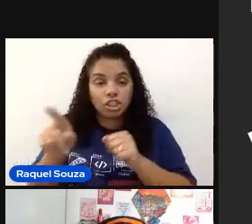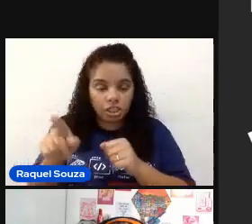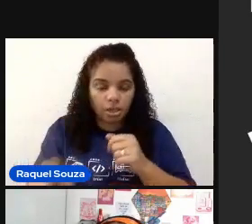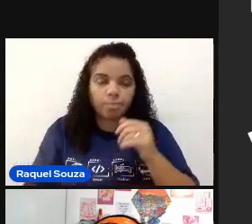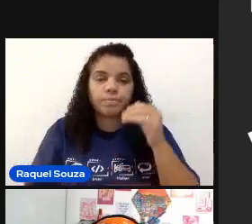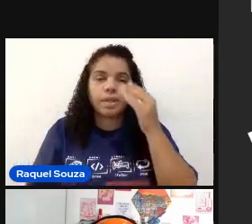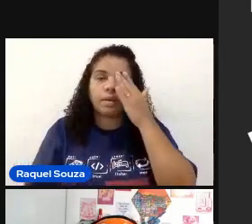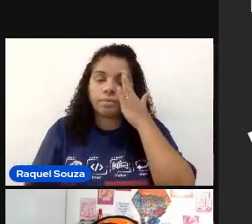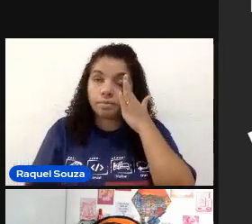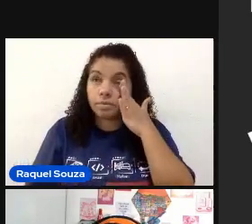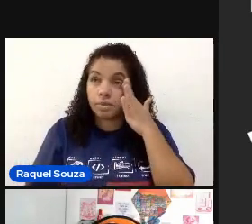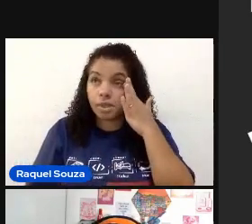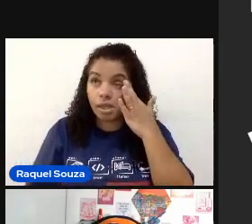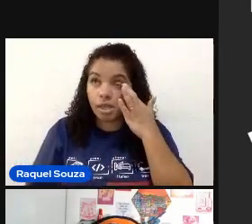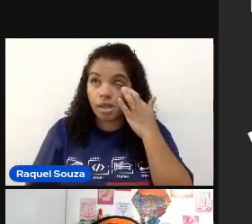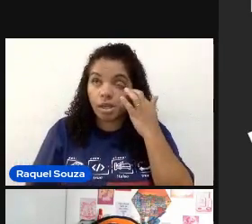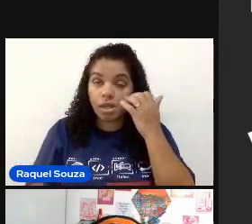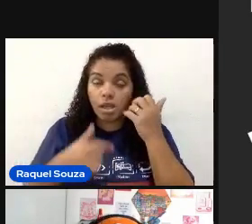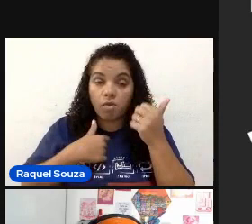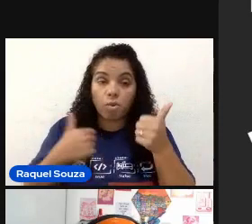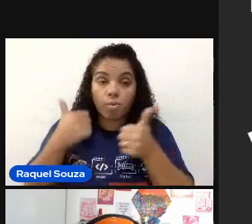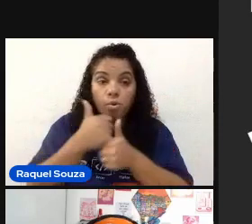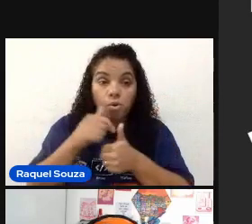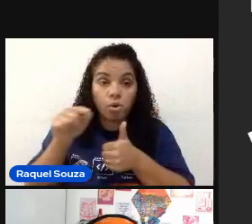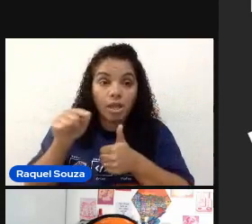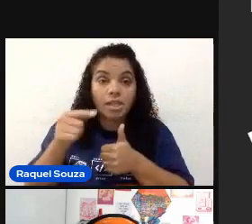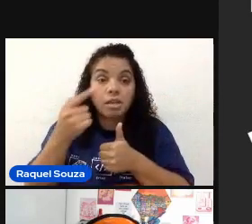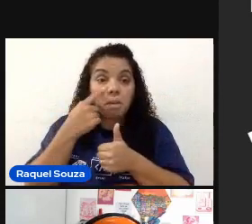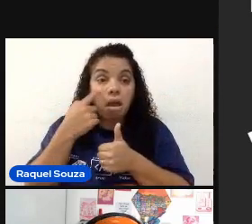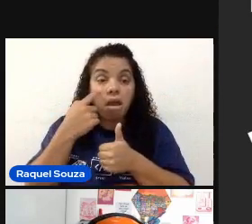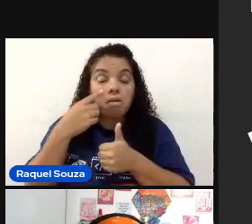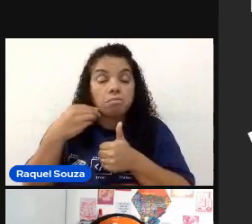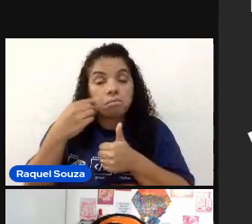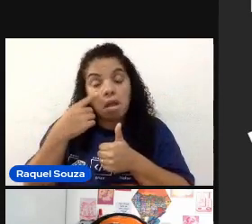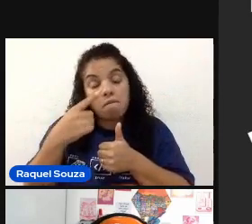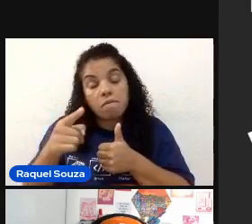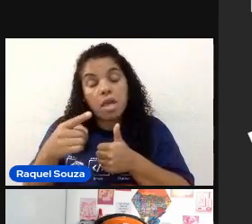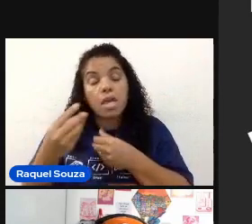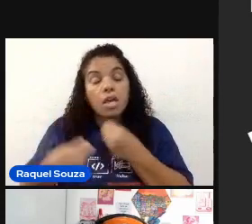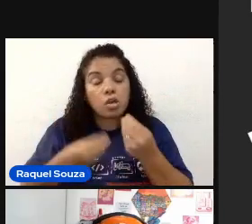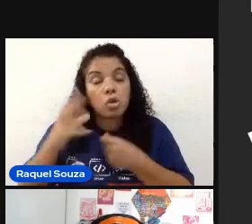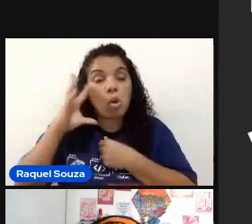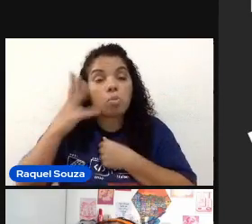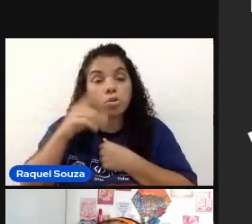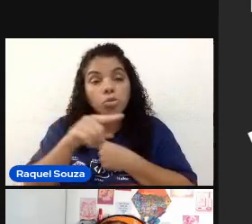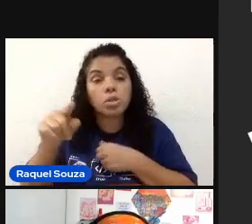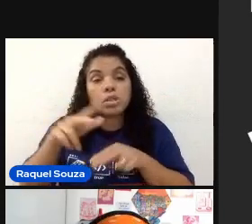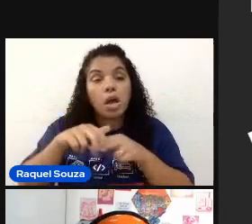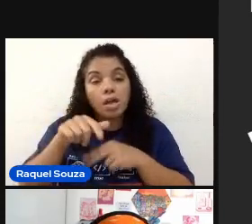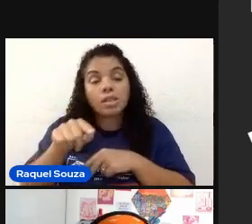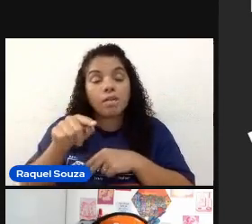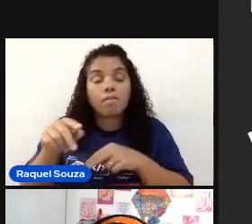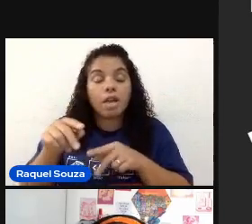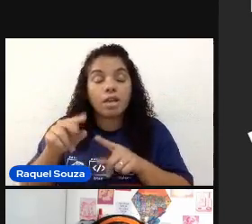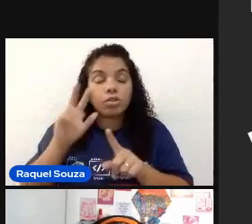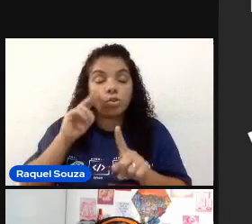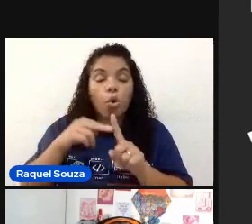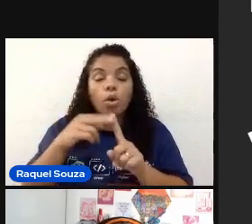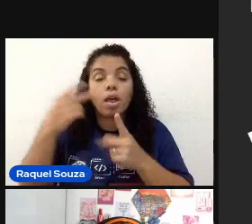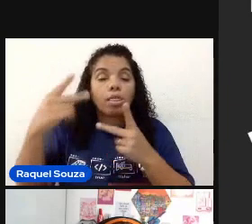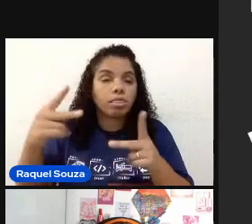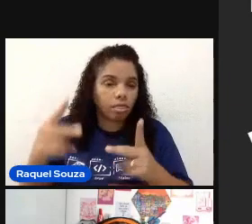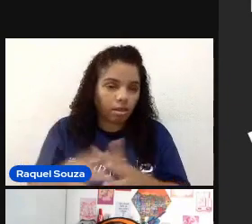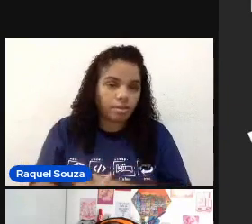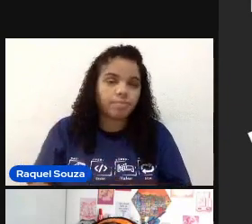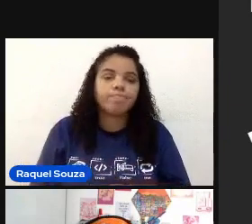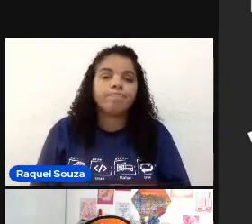vou me colocar no lugar dele para experimentar, ver a vida, ou seja, ver a solução através do olhar dele. Isso,